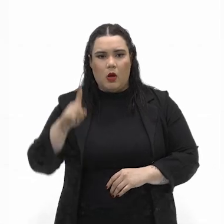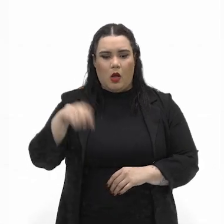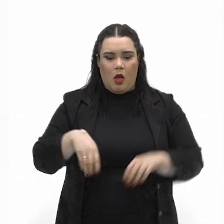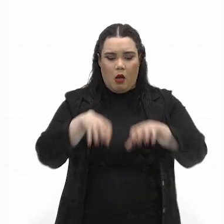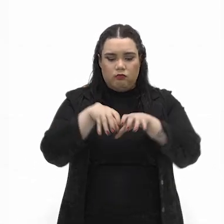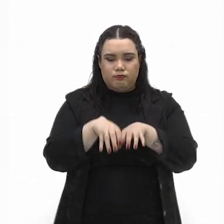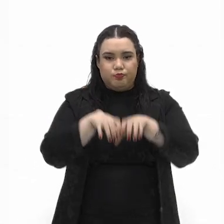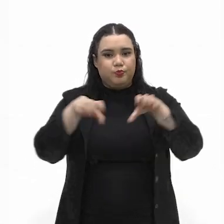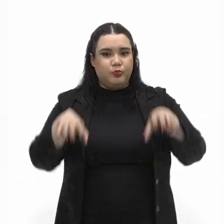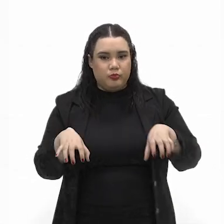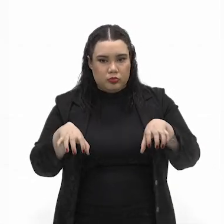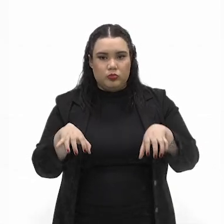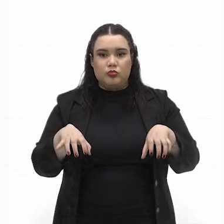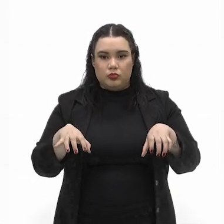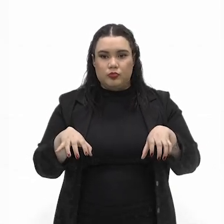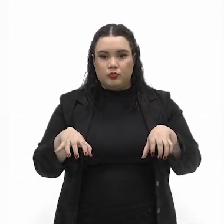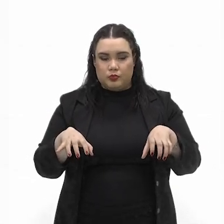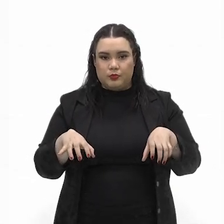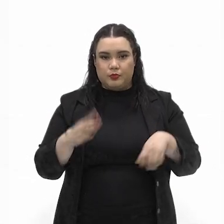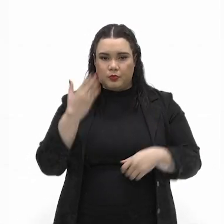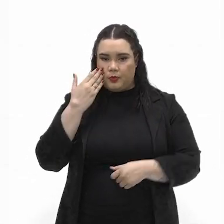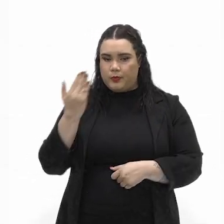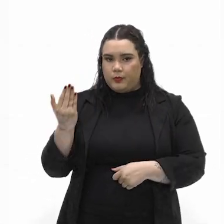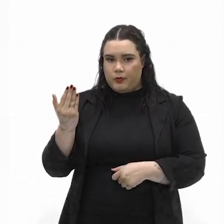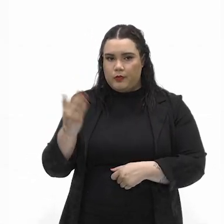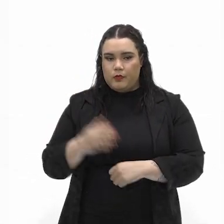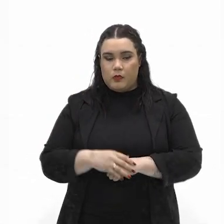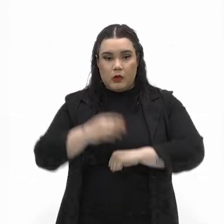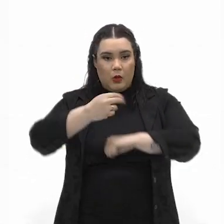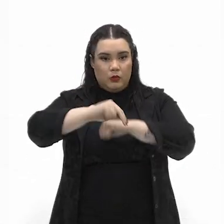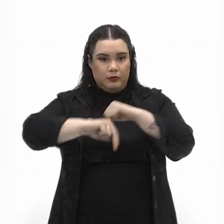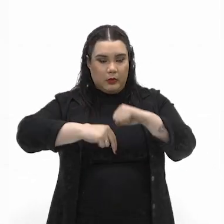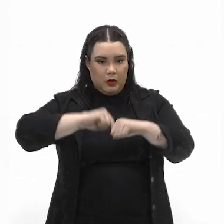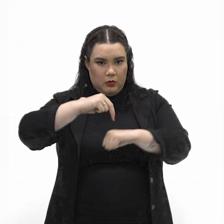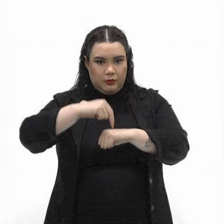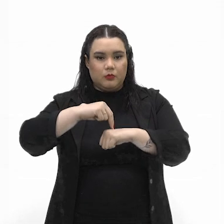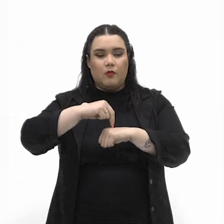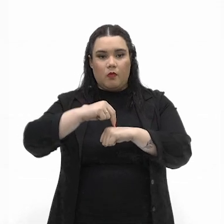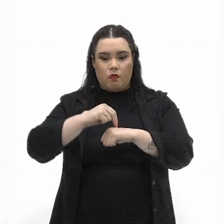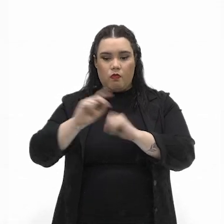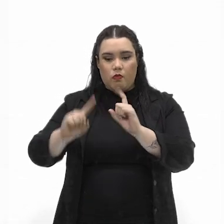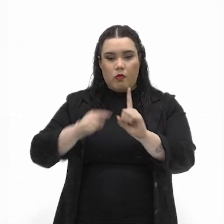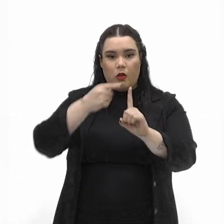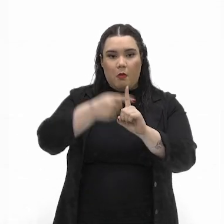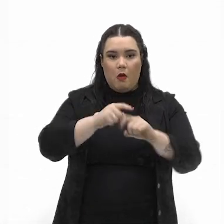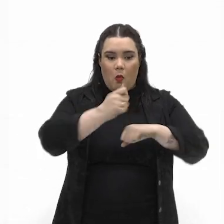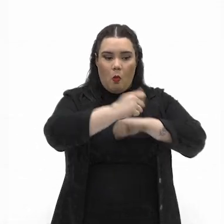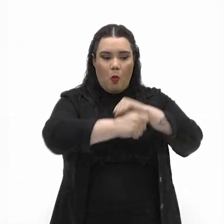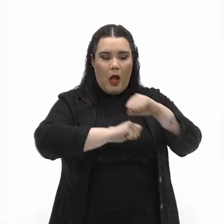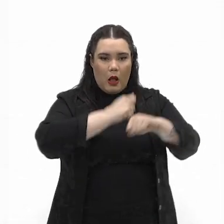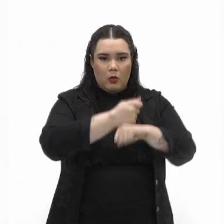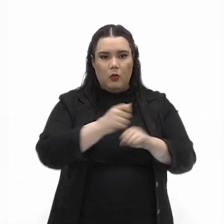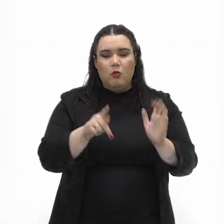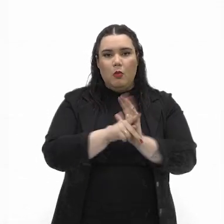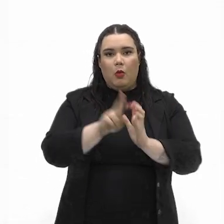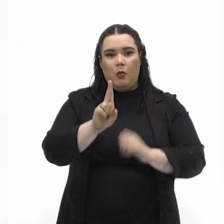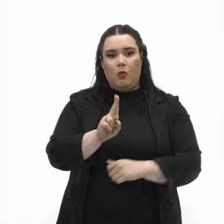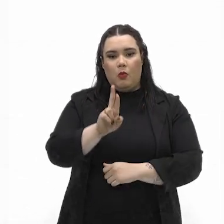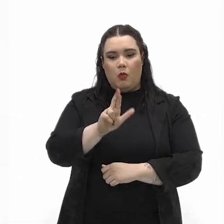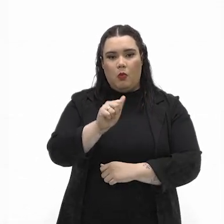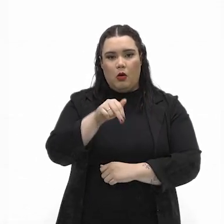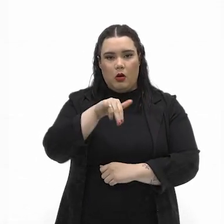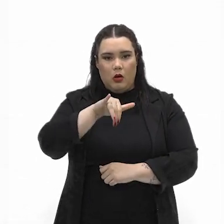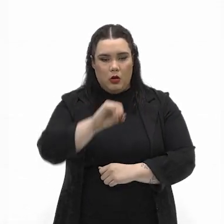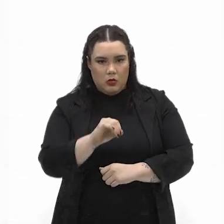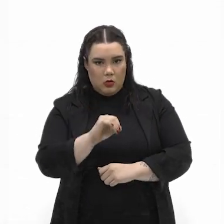núcleo. Olha só o que está acontecendo aí, gente. O nêutron, ele está atingindo um átomo de urânio. Quando esse átomo de urânio